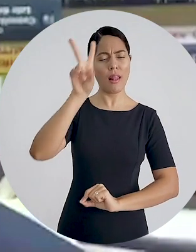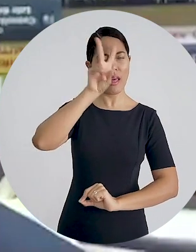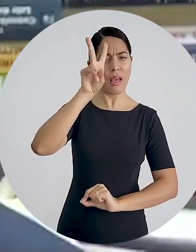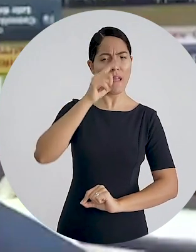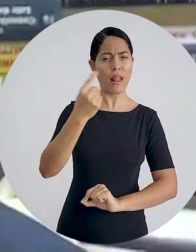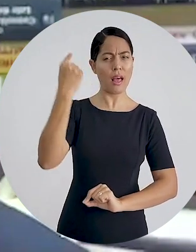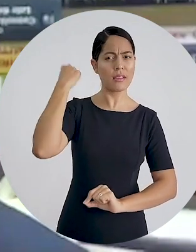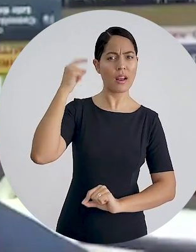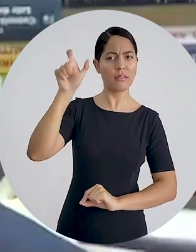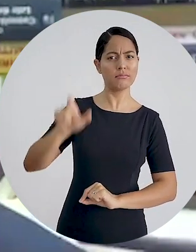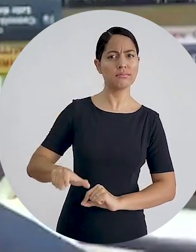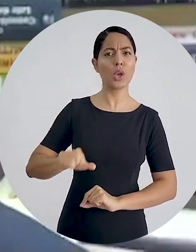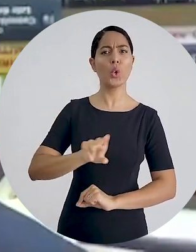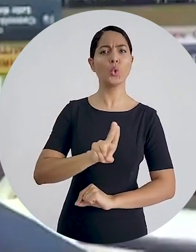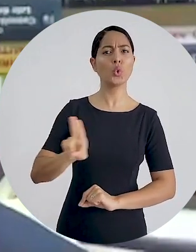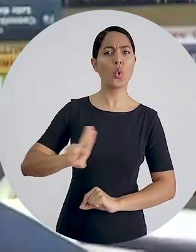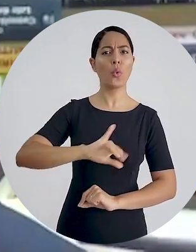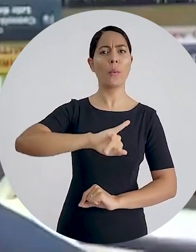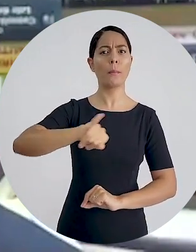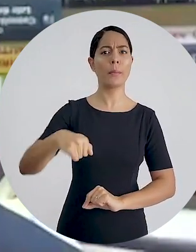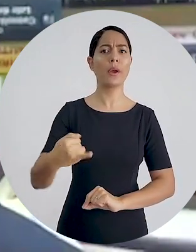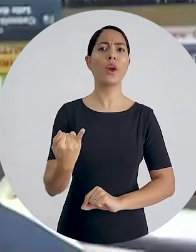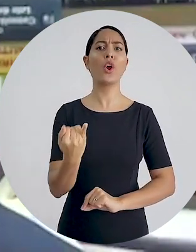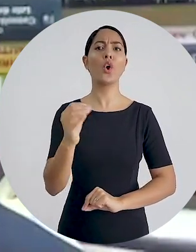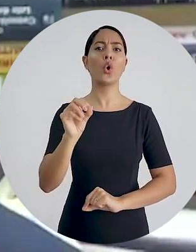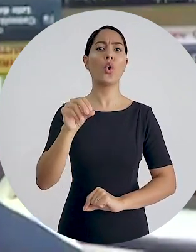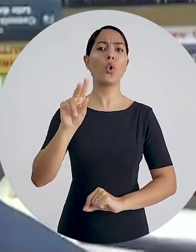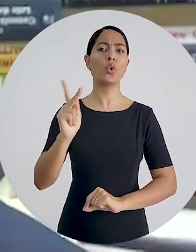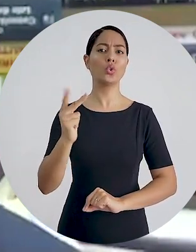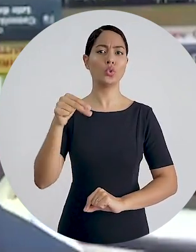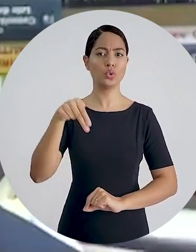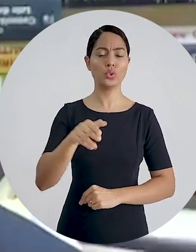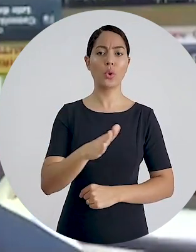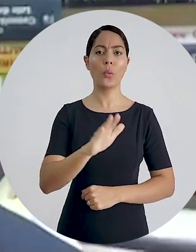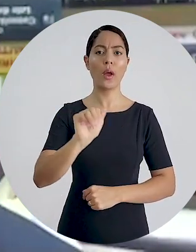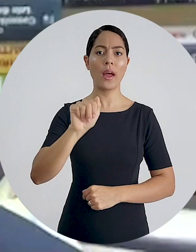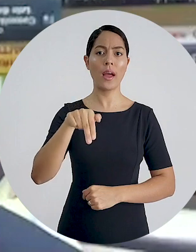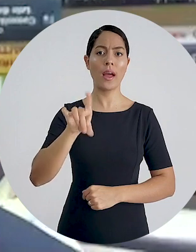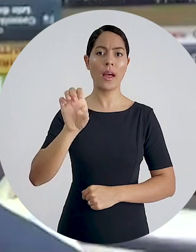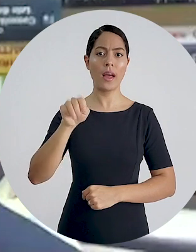como fundador da nação americana, estabeleceu